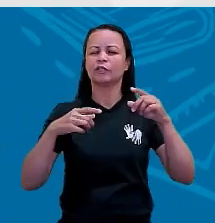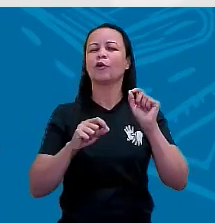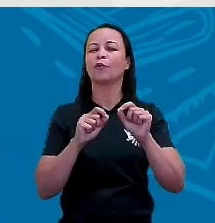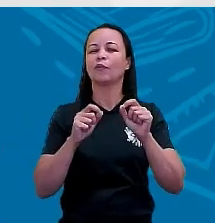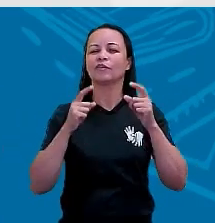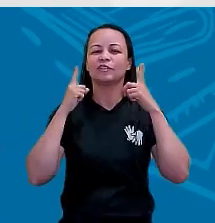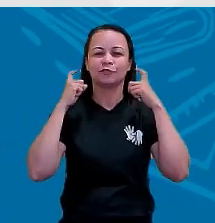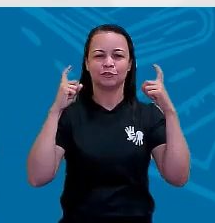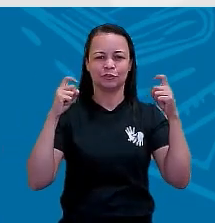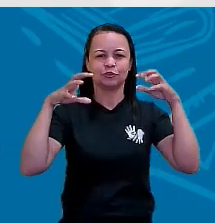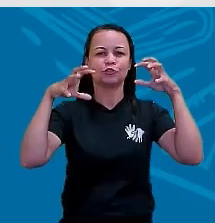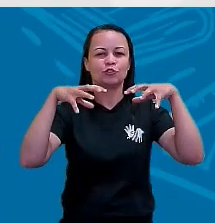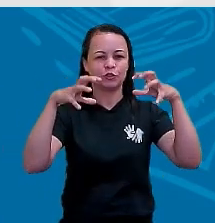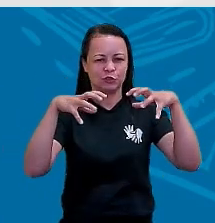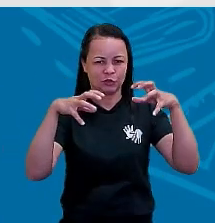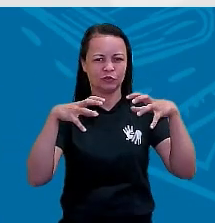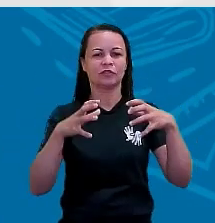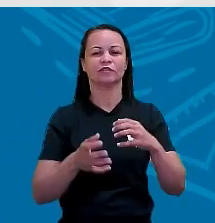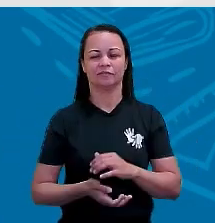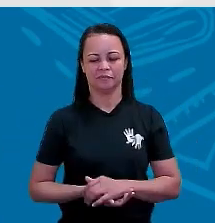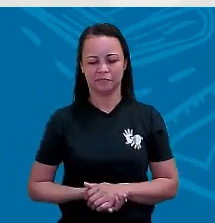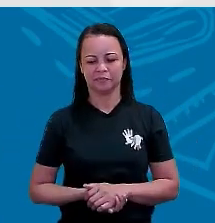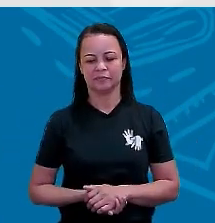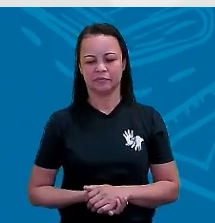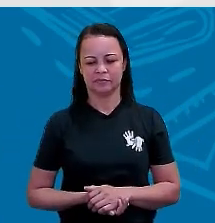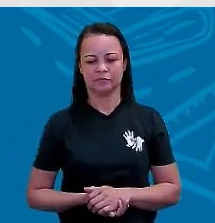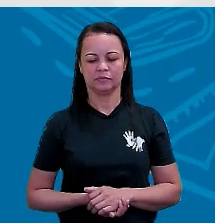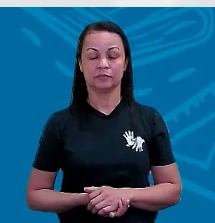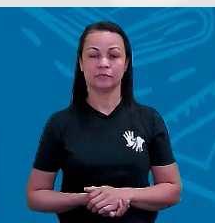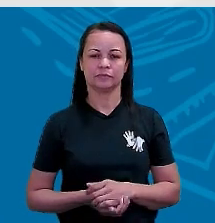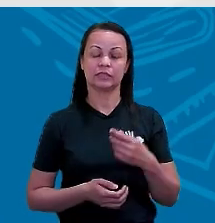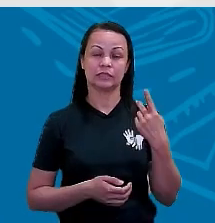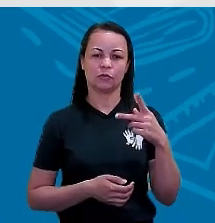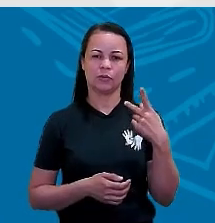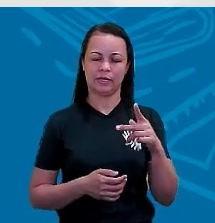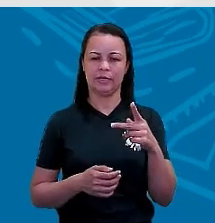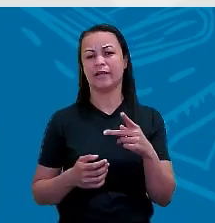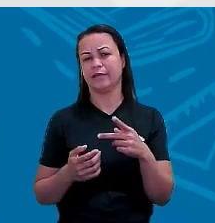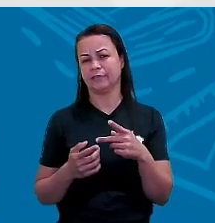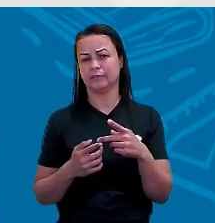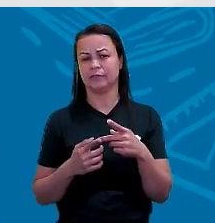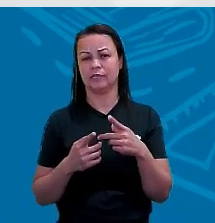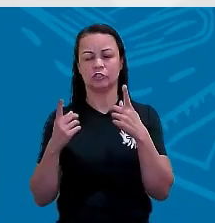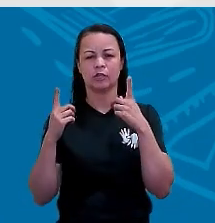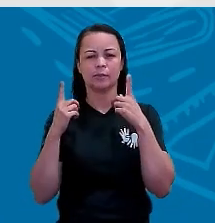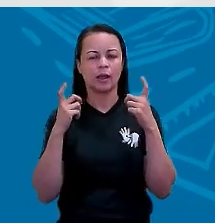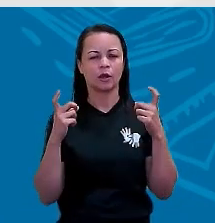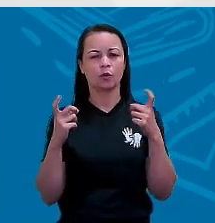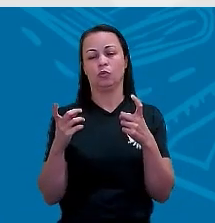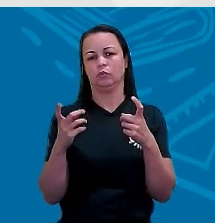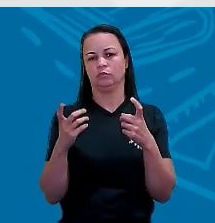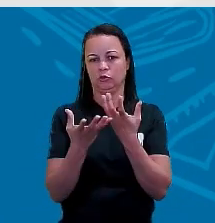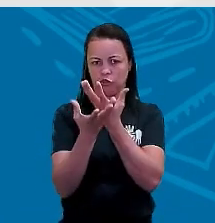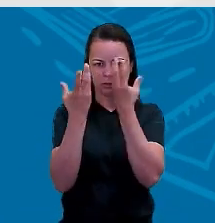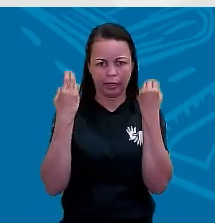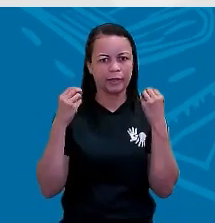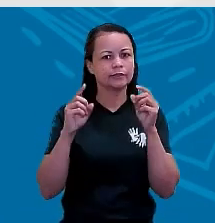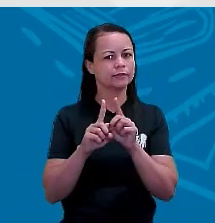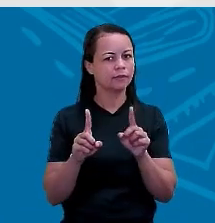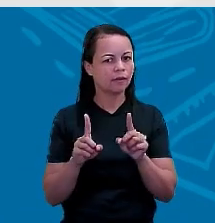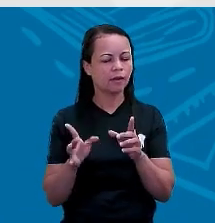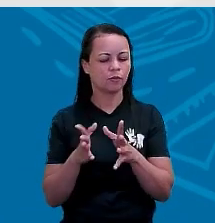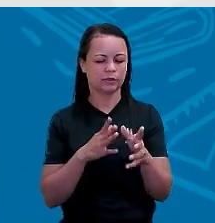quê? Da chuva, não é? Então, esses sons nós chamamos, não esquece, na